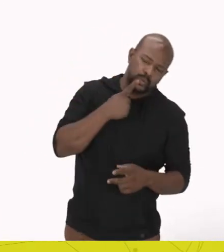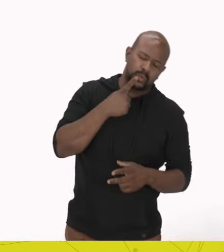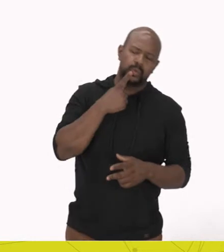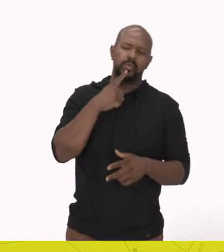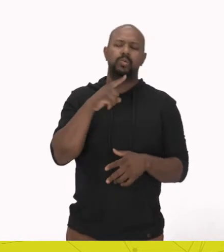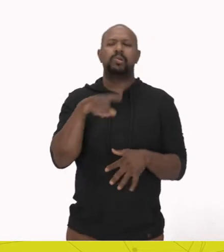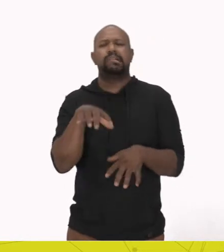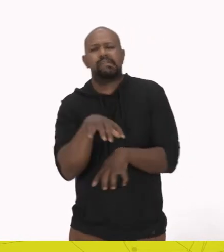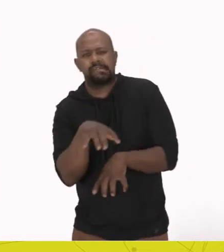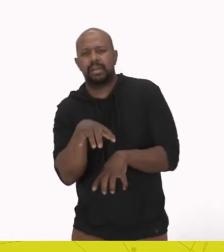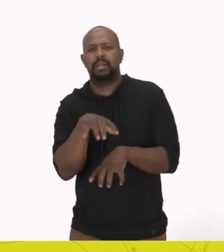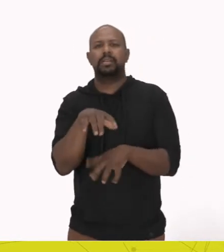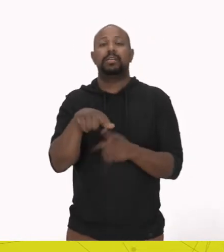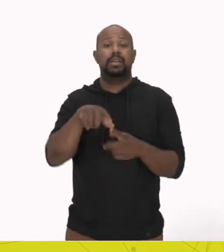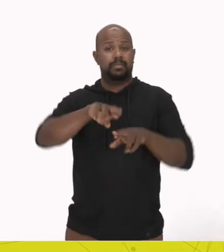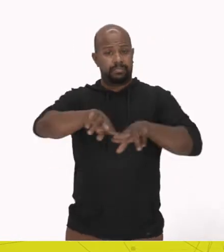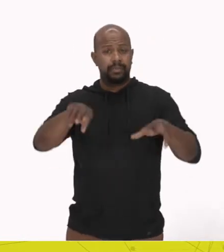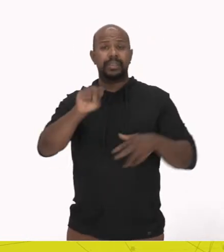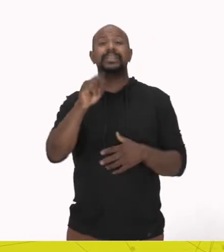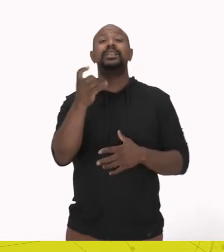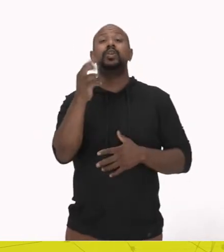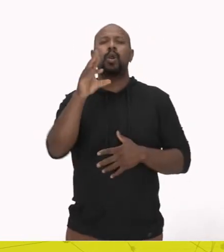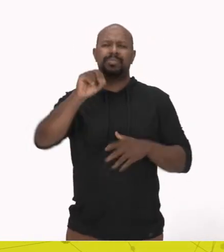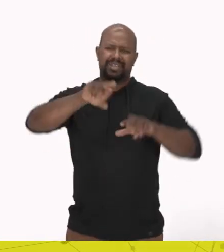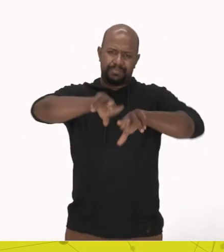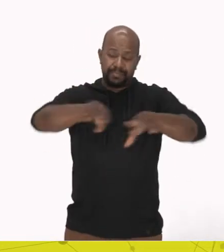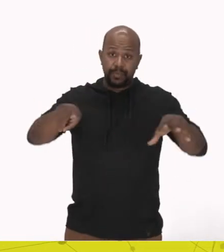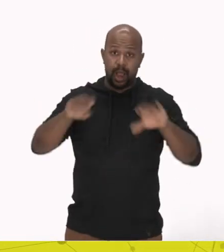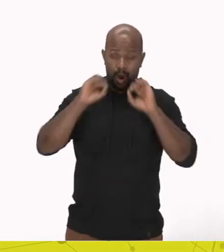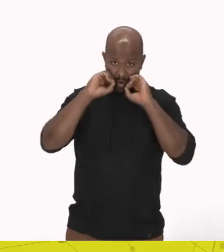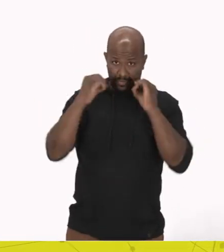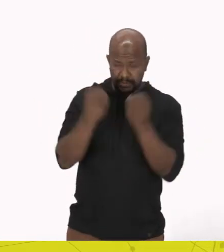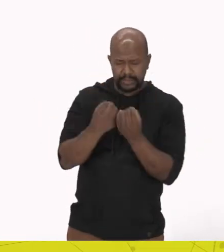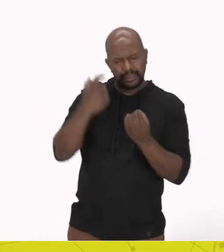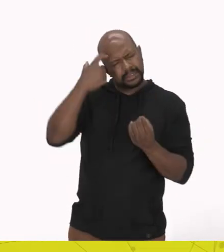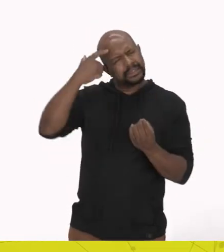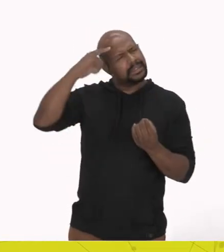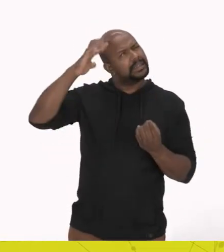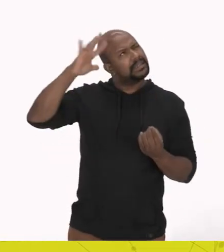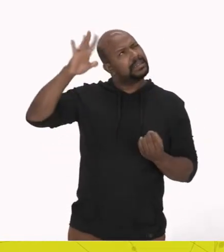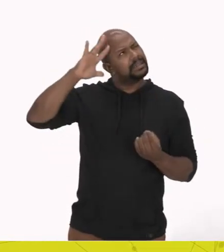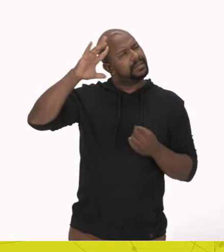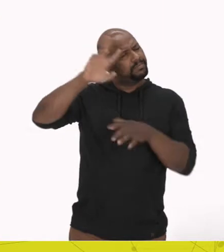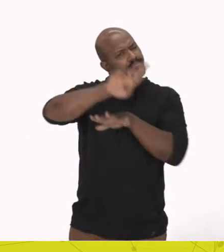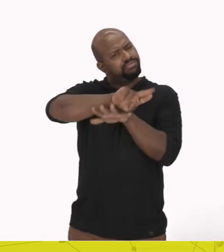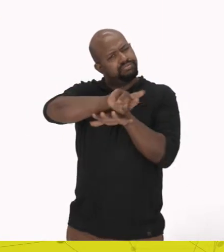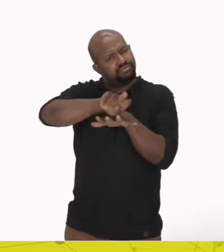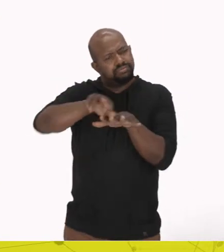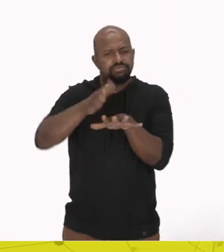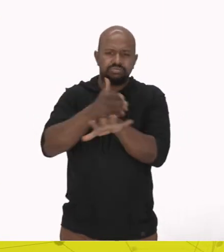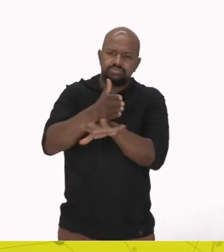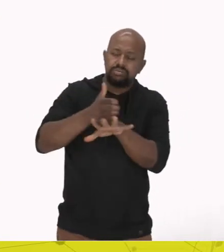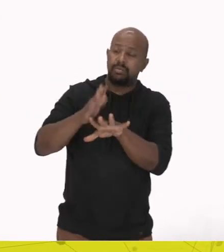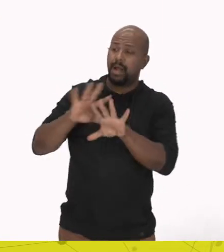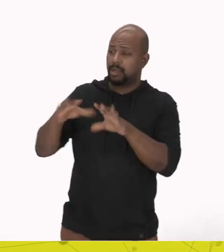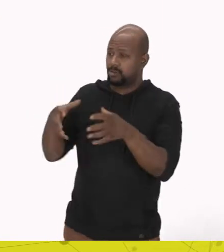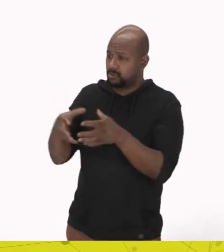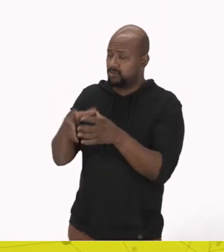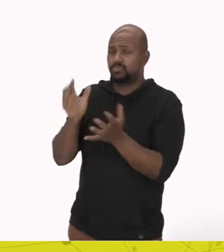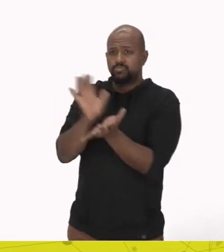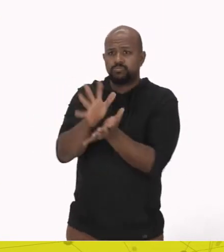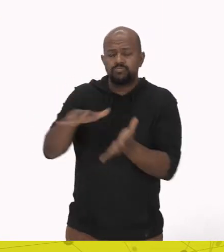e física, entre síndromes raras. A oficina foi pensada de maneira a oferecer para esse